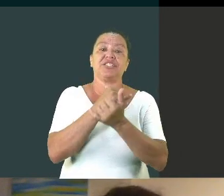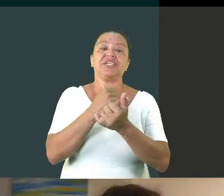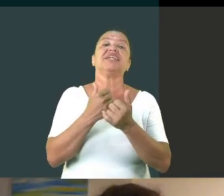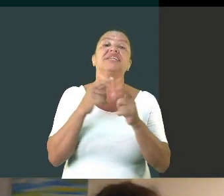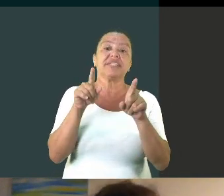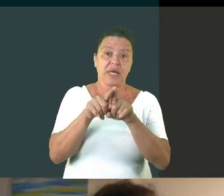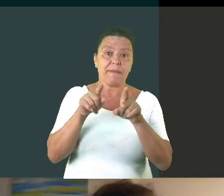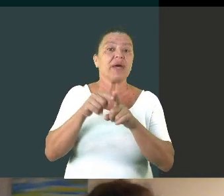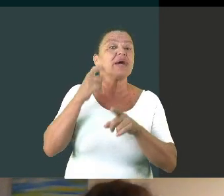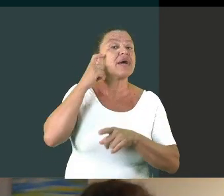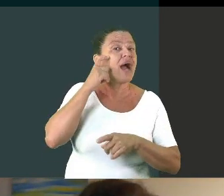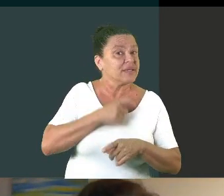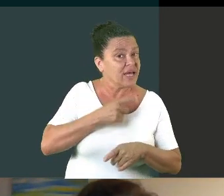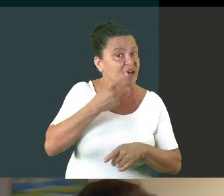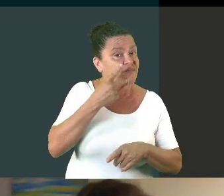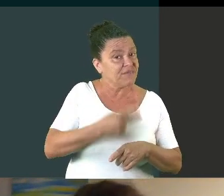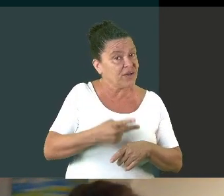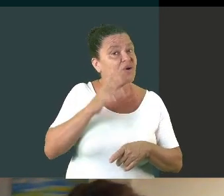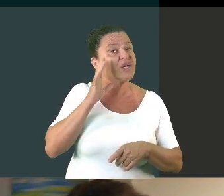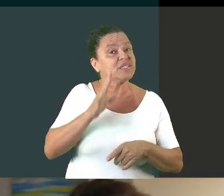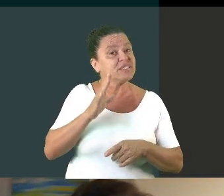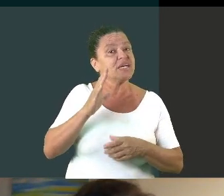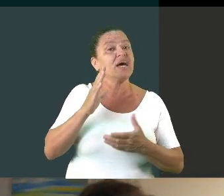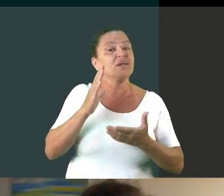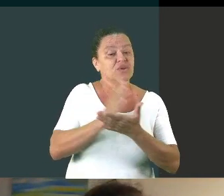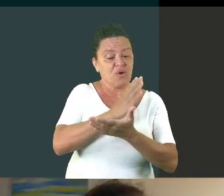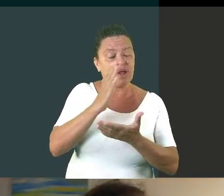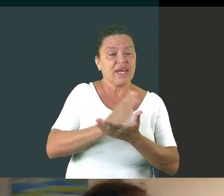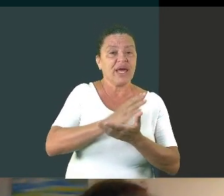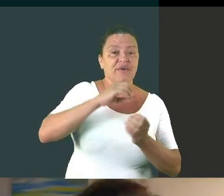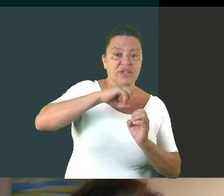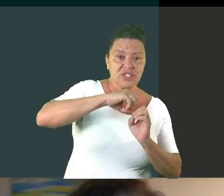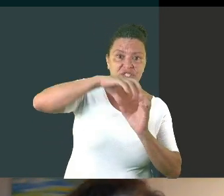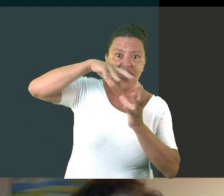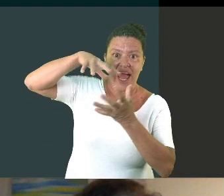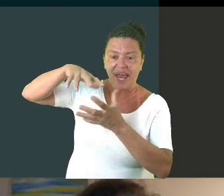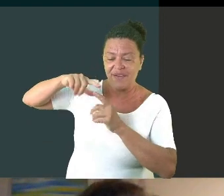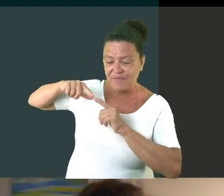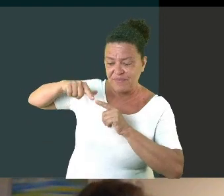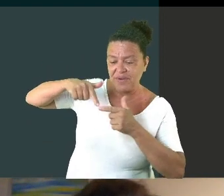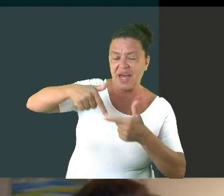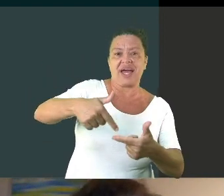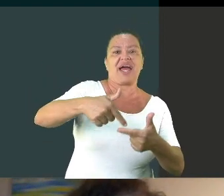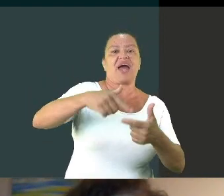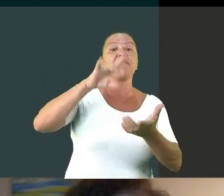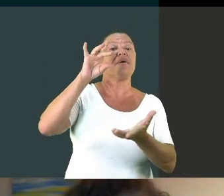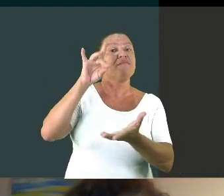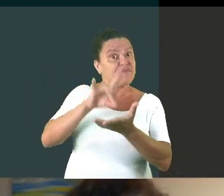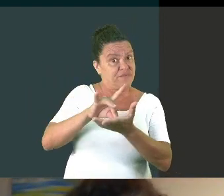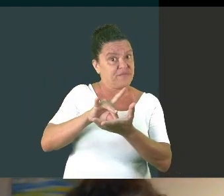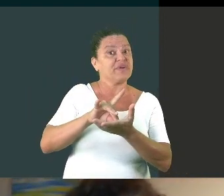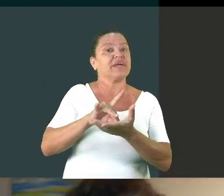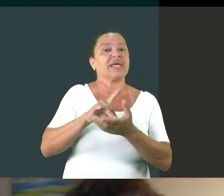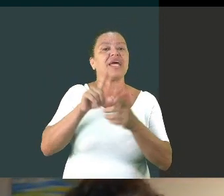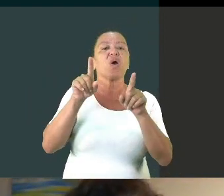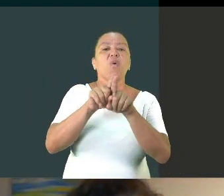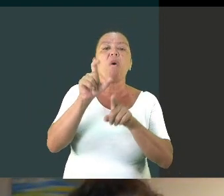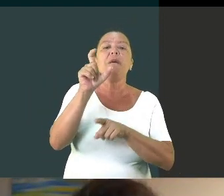conforme Kardec comentou lá na Gênese, dizendo que ela vai funcionar como uma verdadeira pilha,